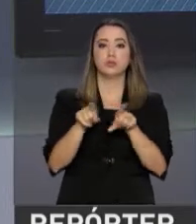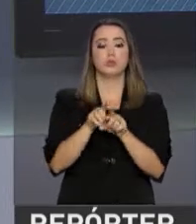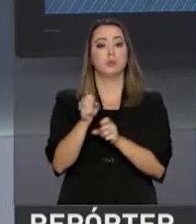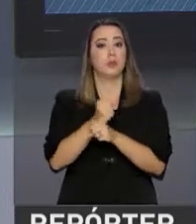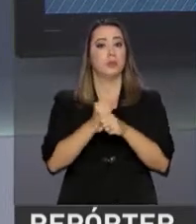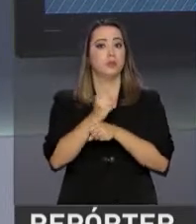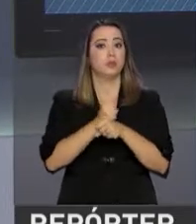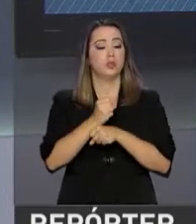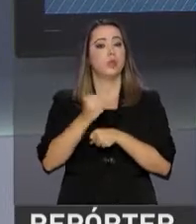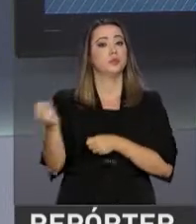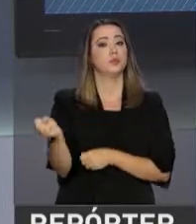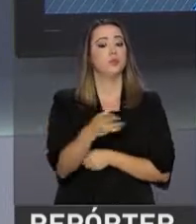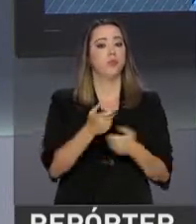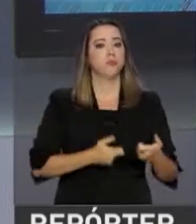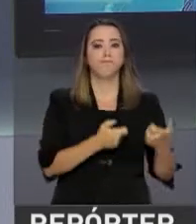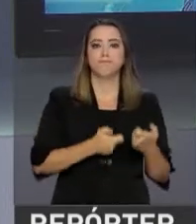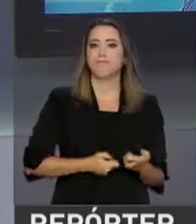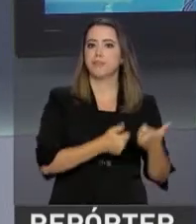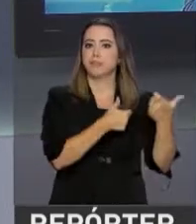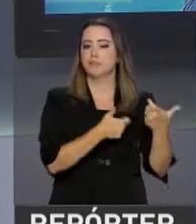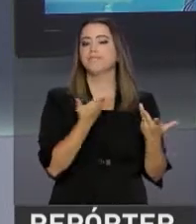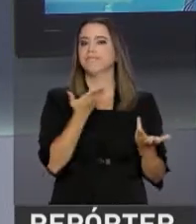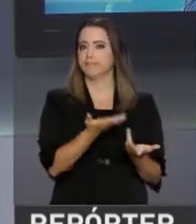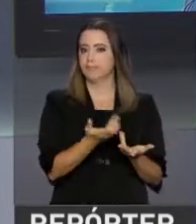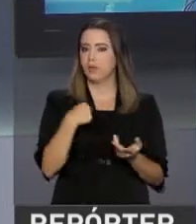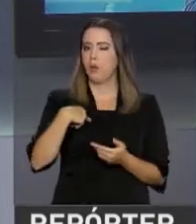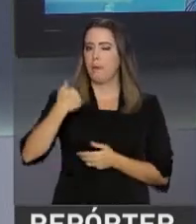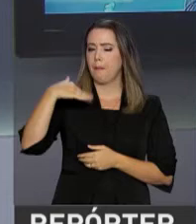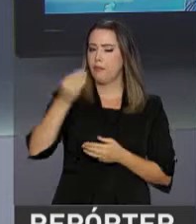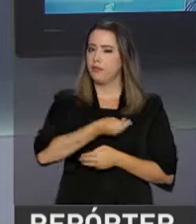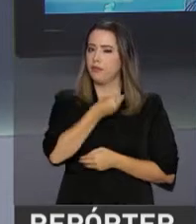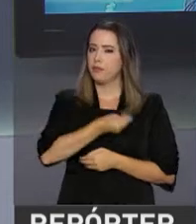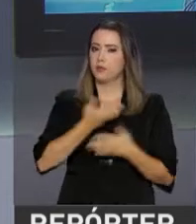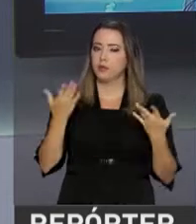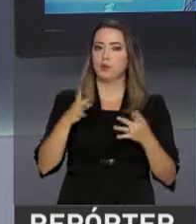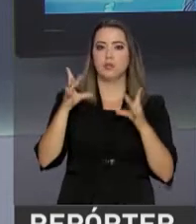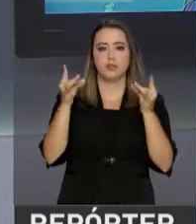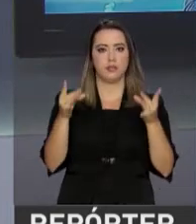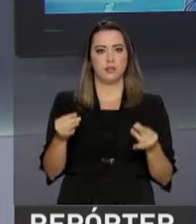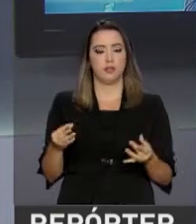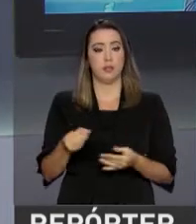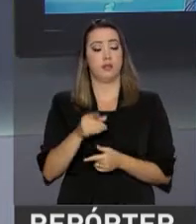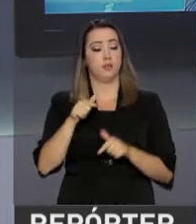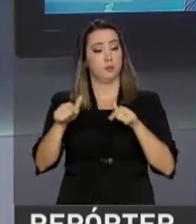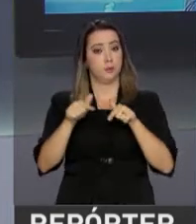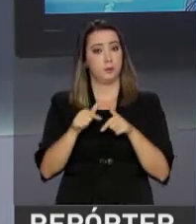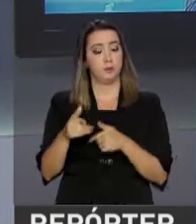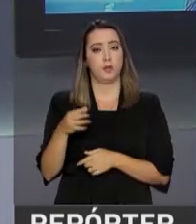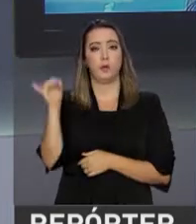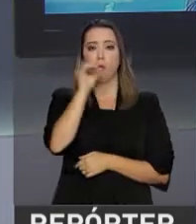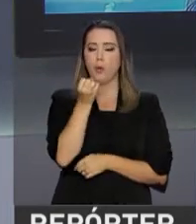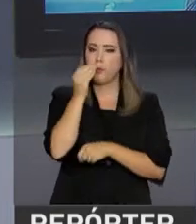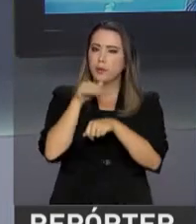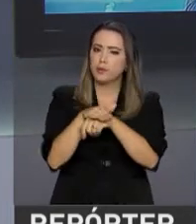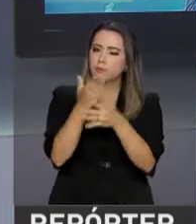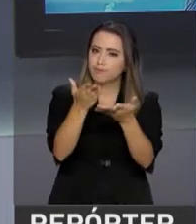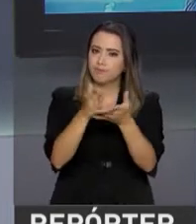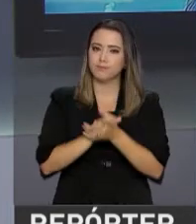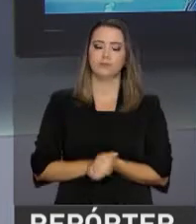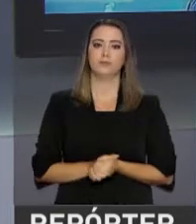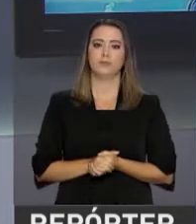ano novo ao vivo repórter pablo um dia tem mais detalhes sobre essa operação olá pablo boa noite pra você